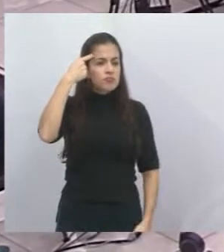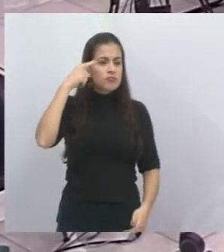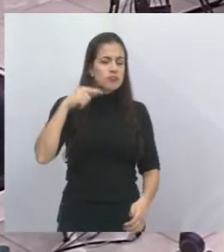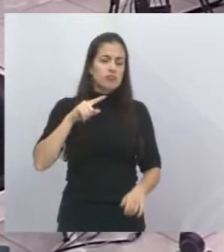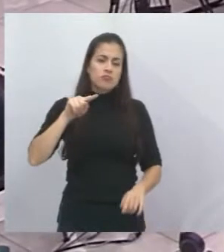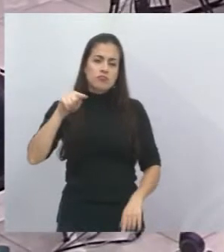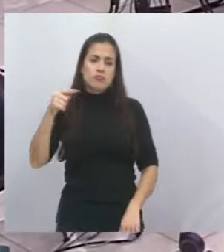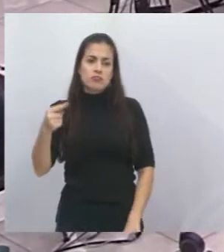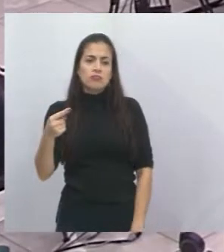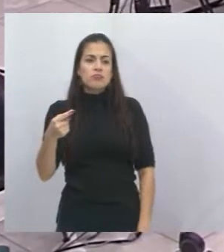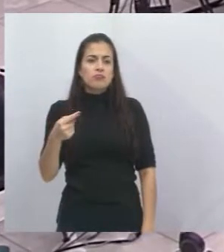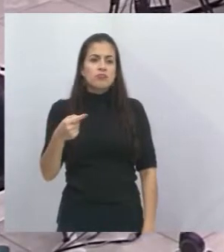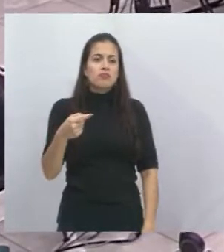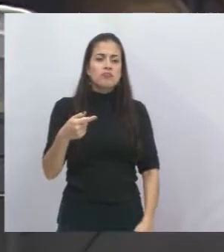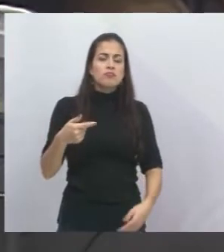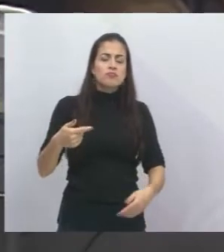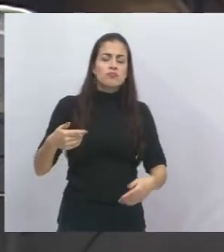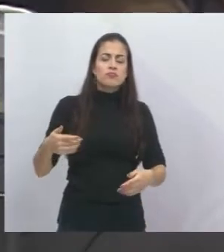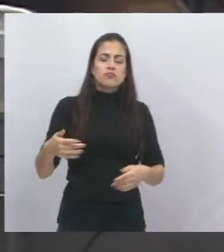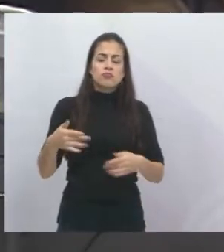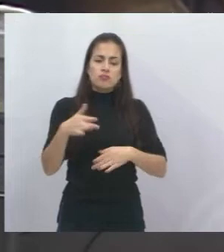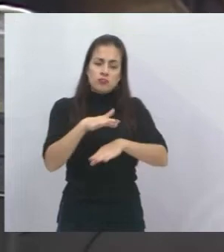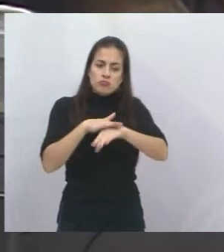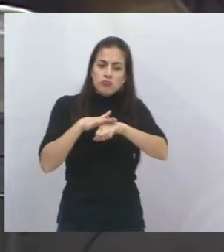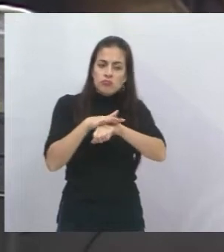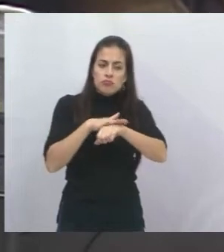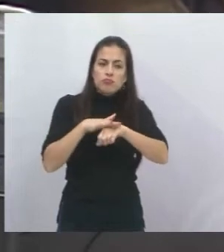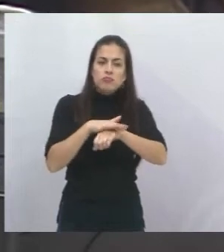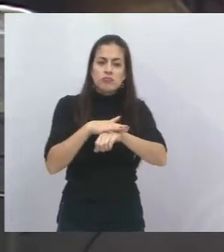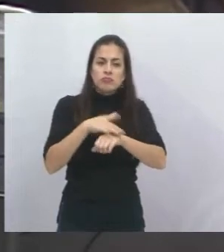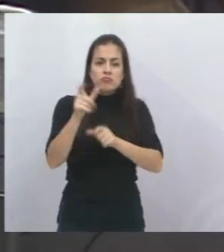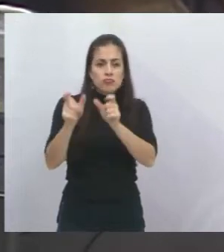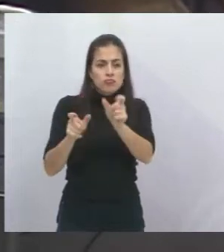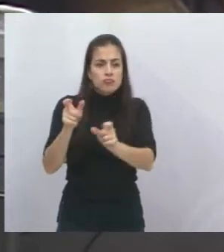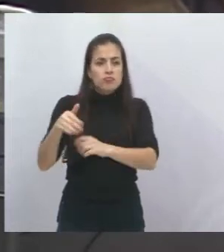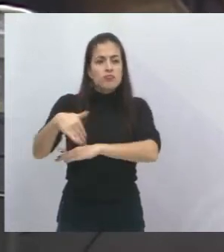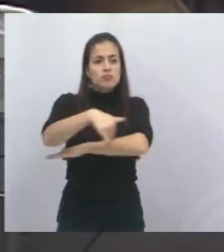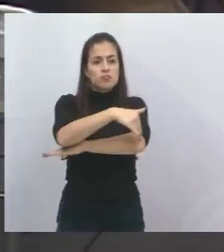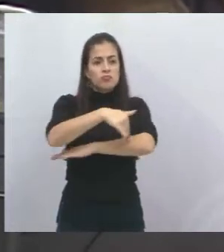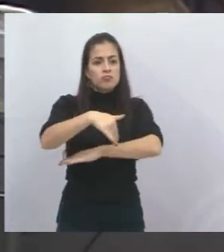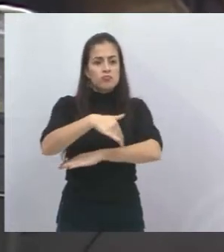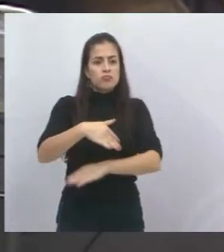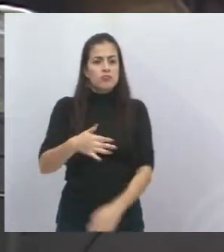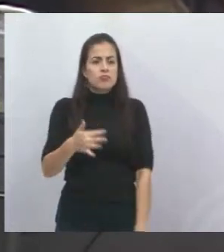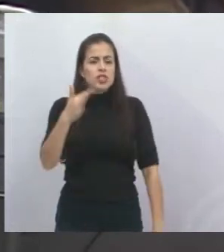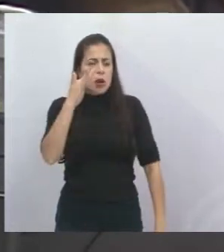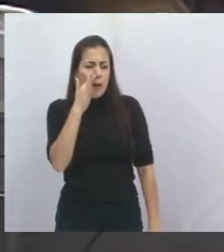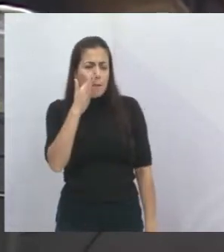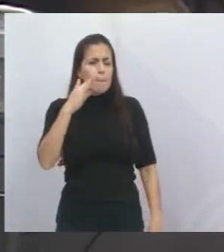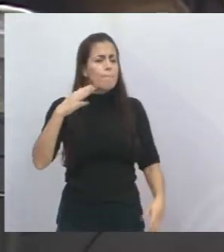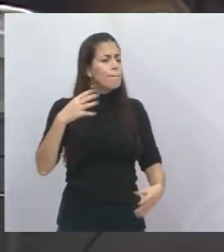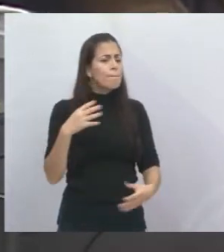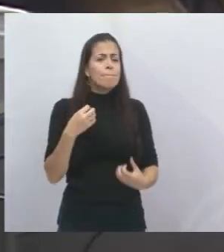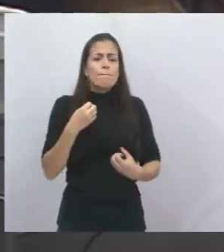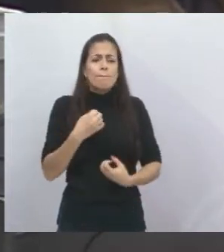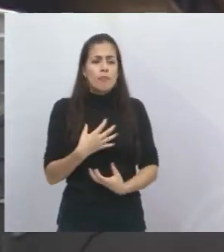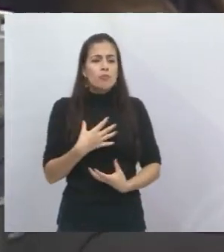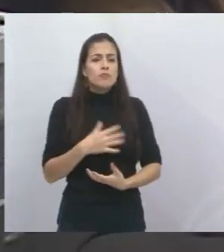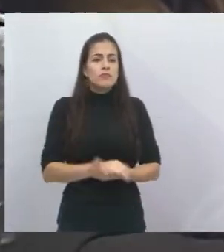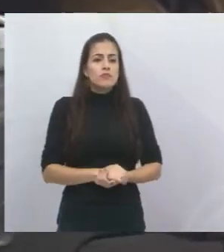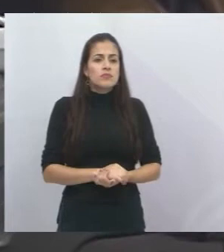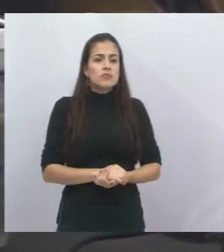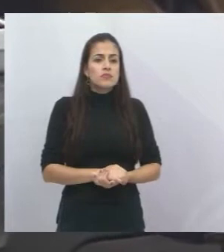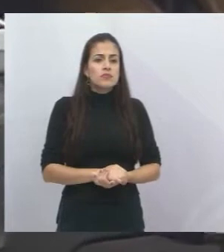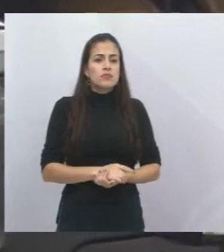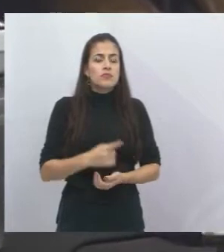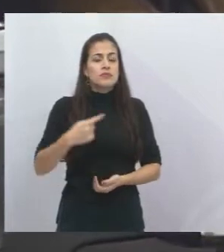encontrado com as pessoas na rua. Eu admiro demais a vereadora Maria Amélia, respeito demais a vereadora Maria Amélia,